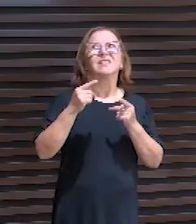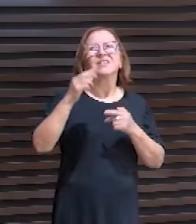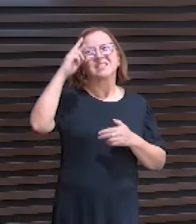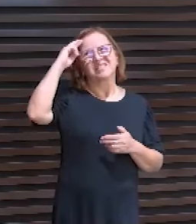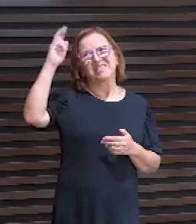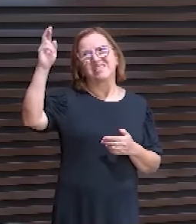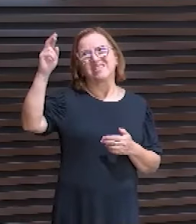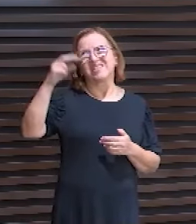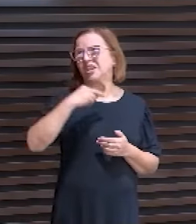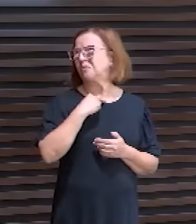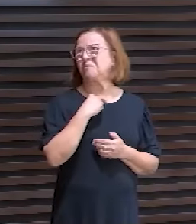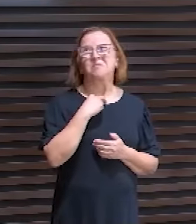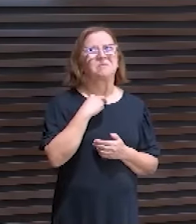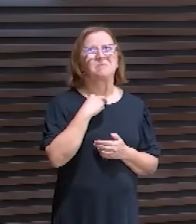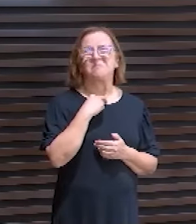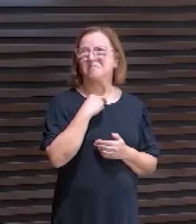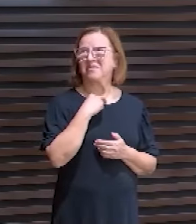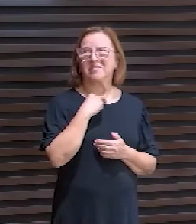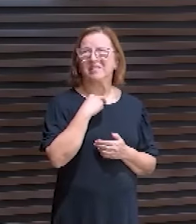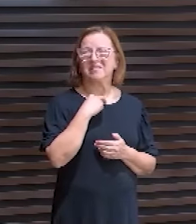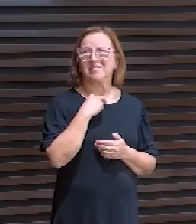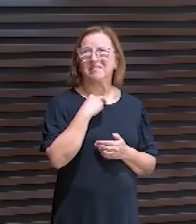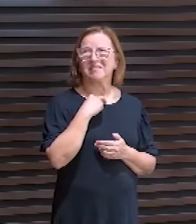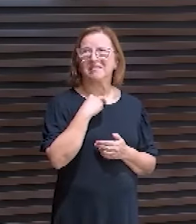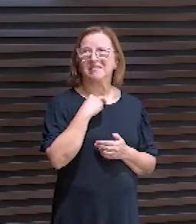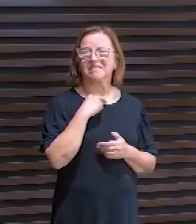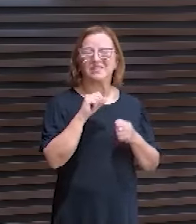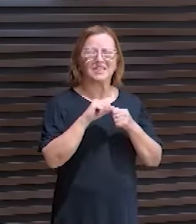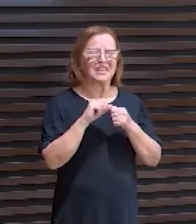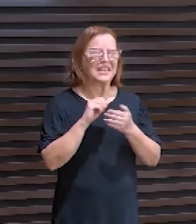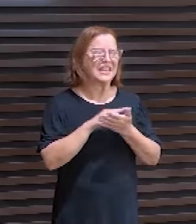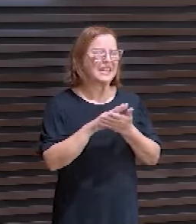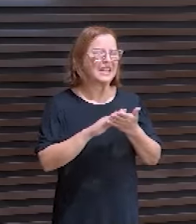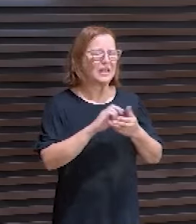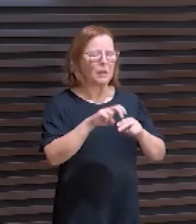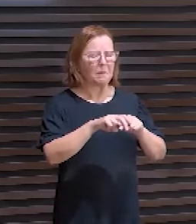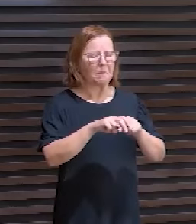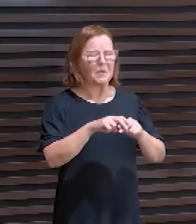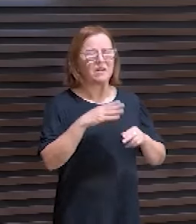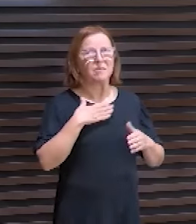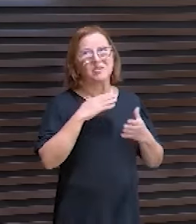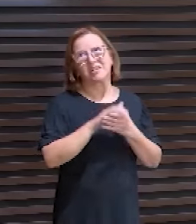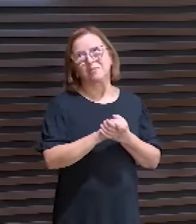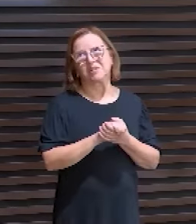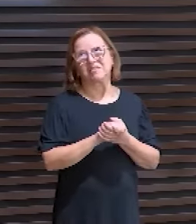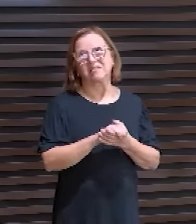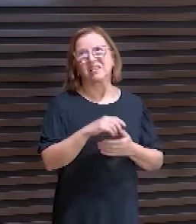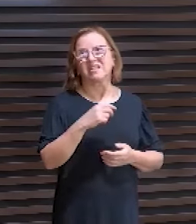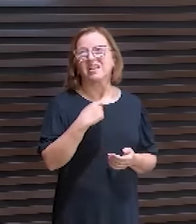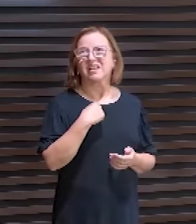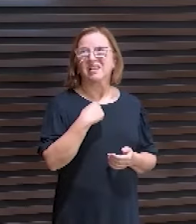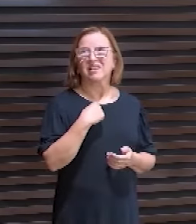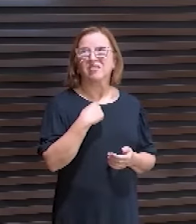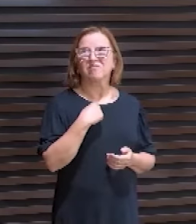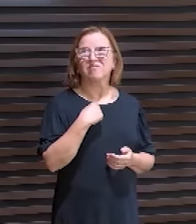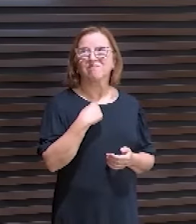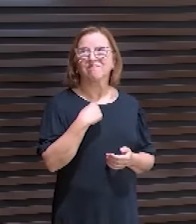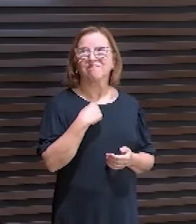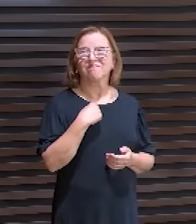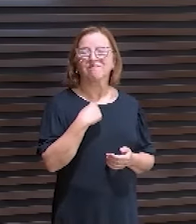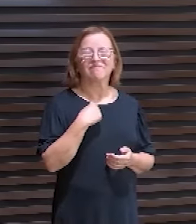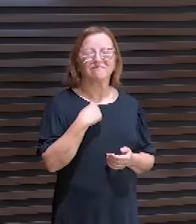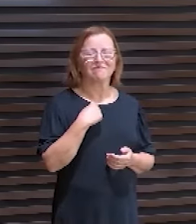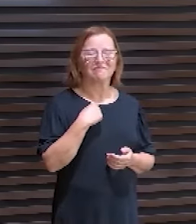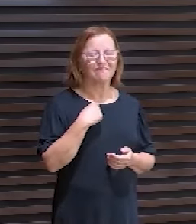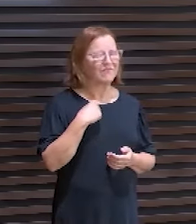do meu cônjuge do meu relacionamento de mim mesmo eu não dou conta do que eu penso do que eu